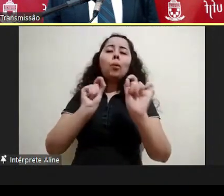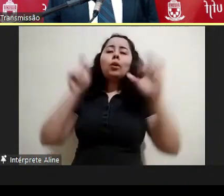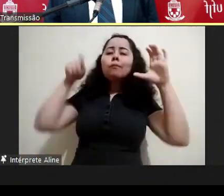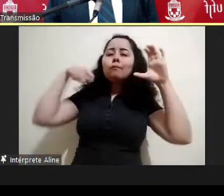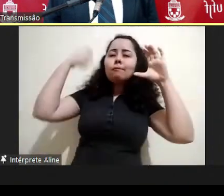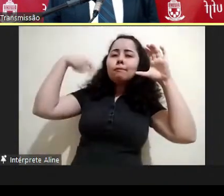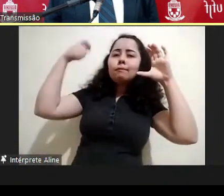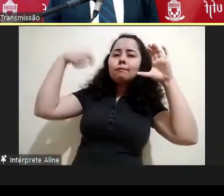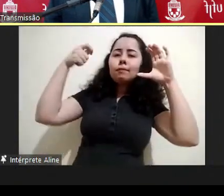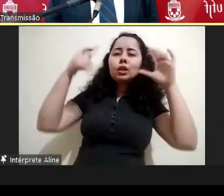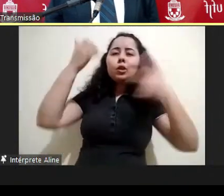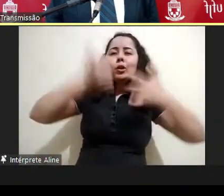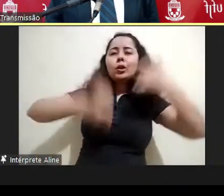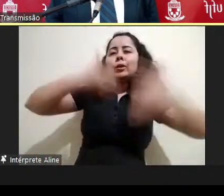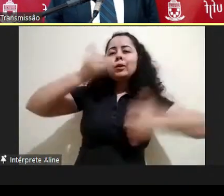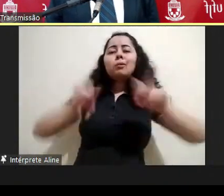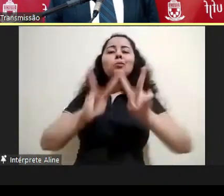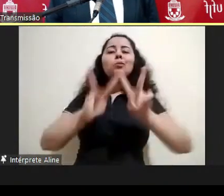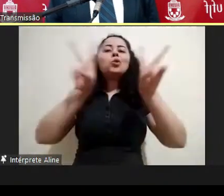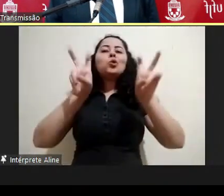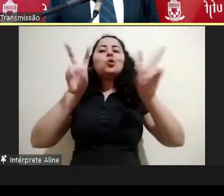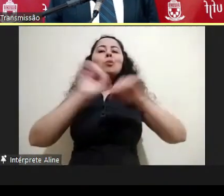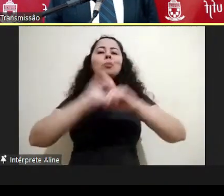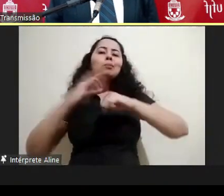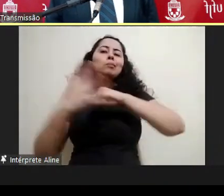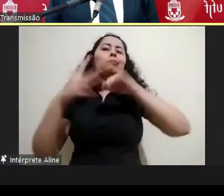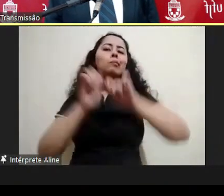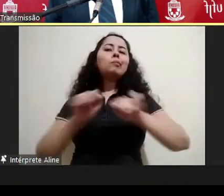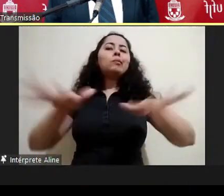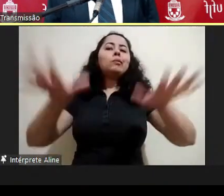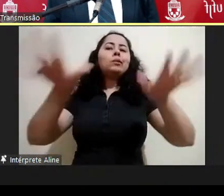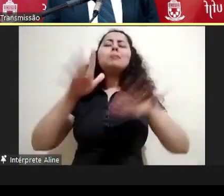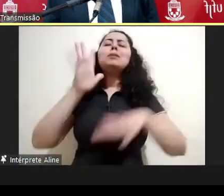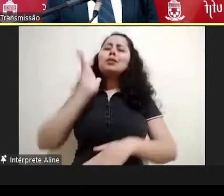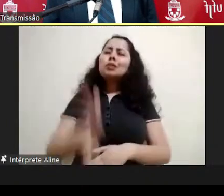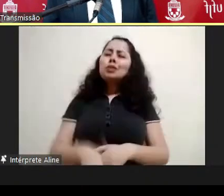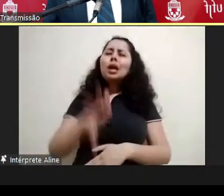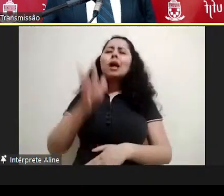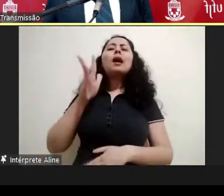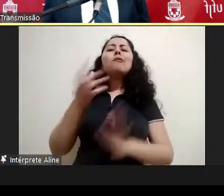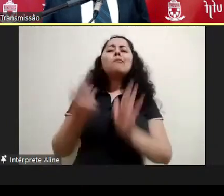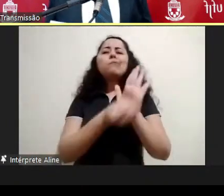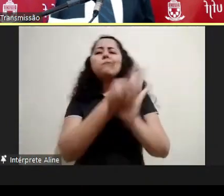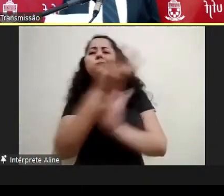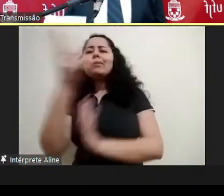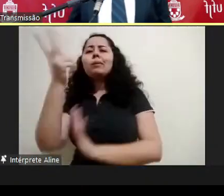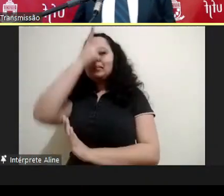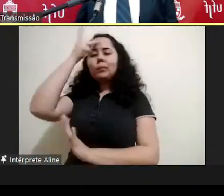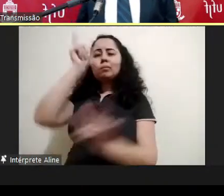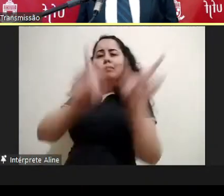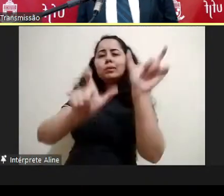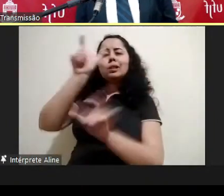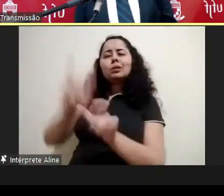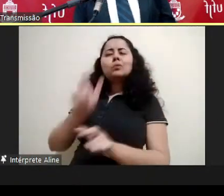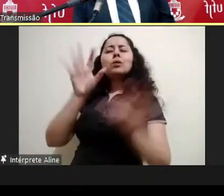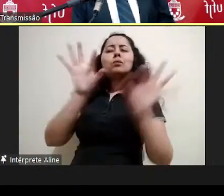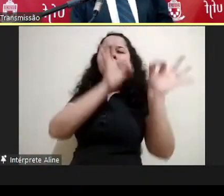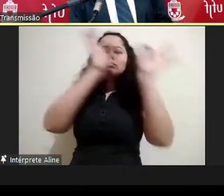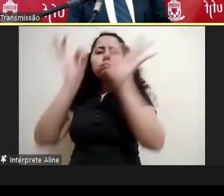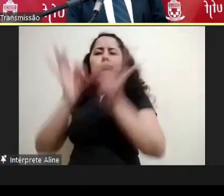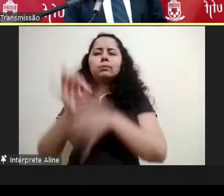já alcançaram centenas de milhares de visualizações tanto no Brasil quanto no exterior.